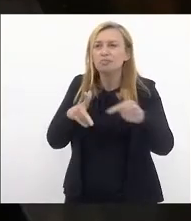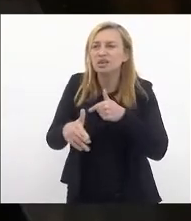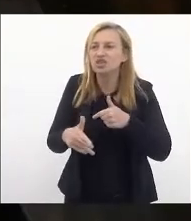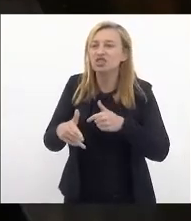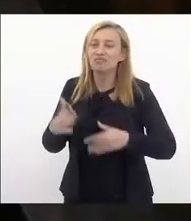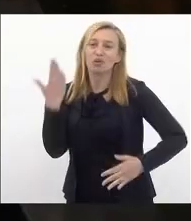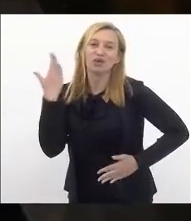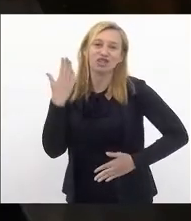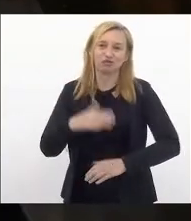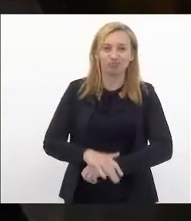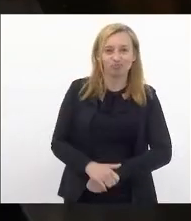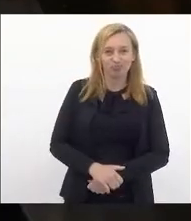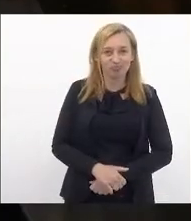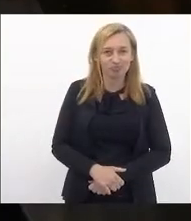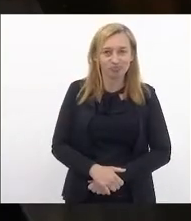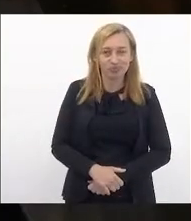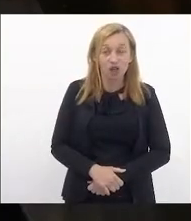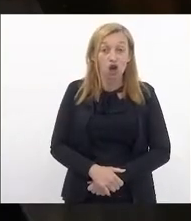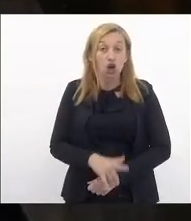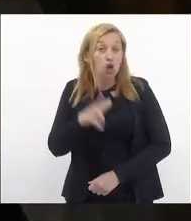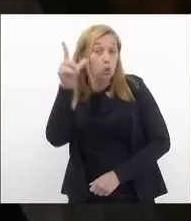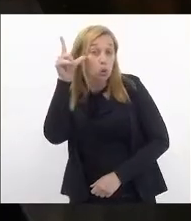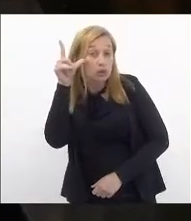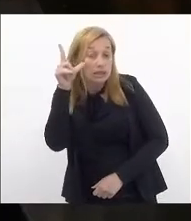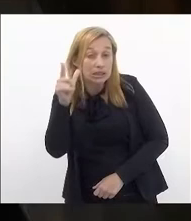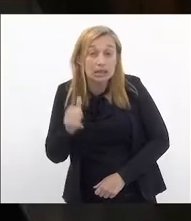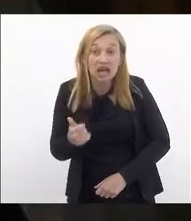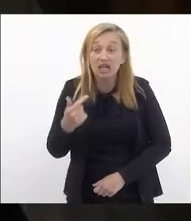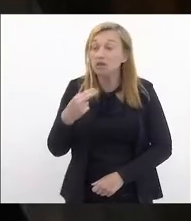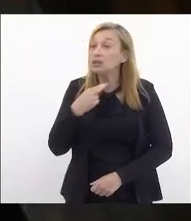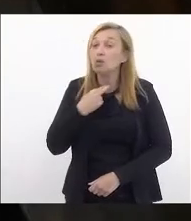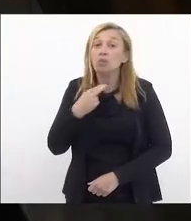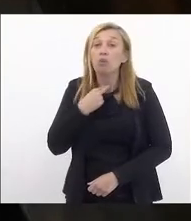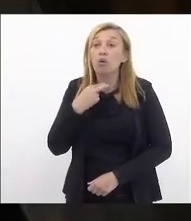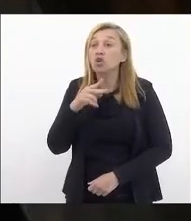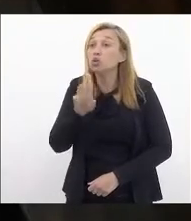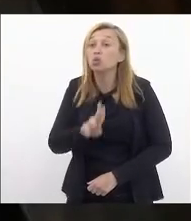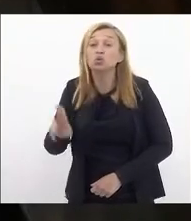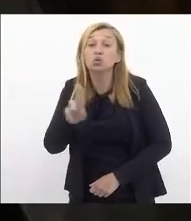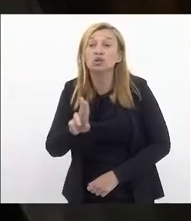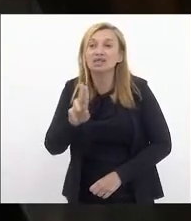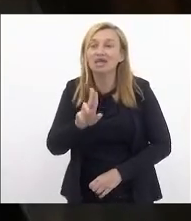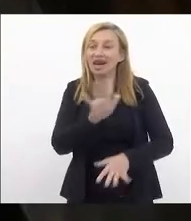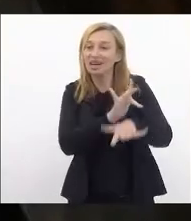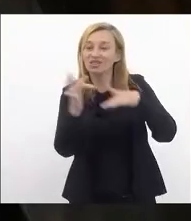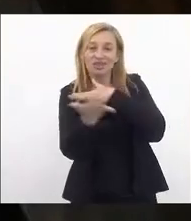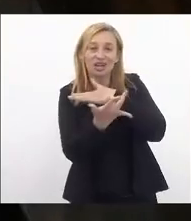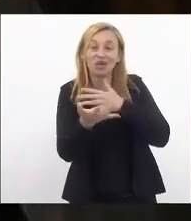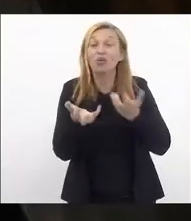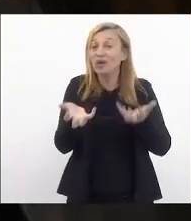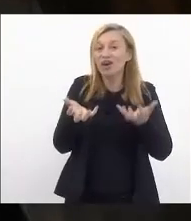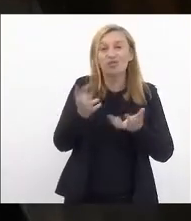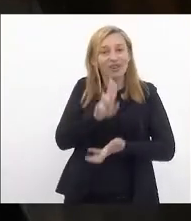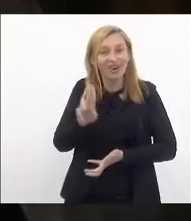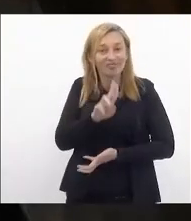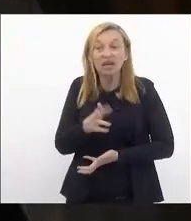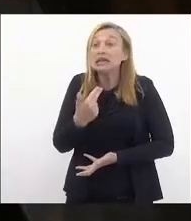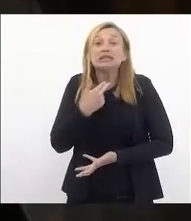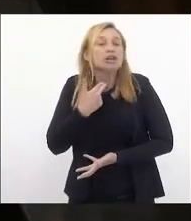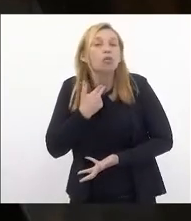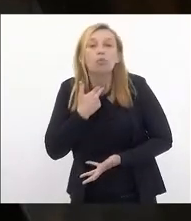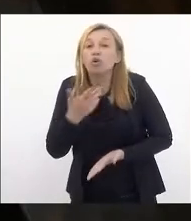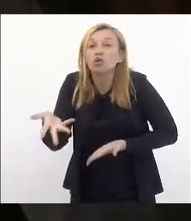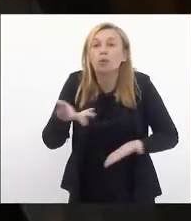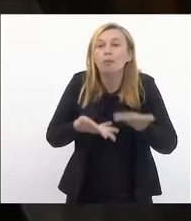traficante Lucinha eles não podem nem usar a rede social da forma que querem usar não podem